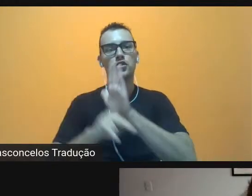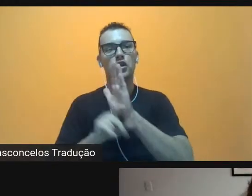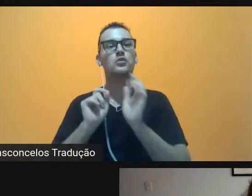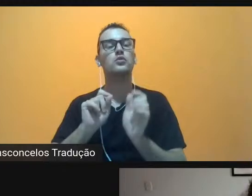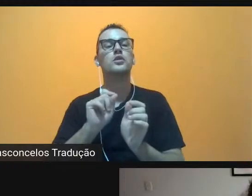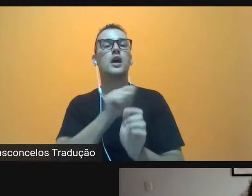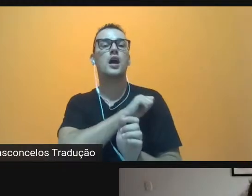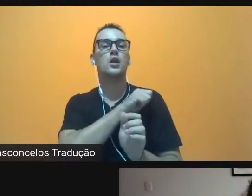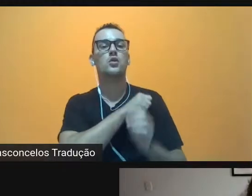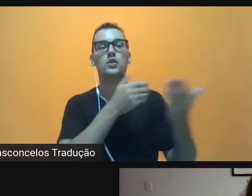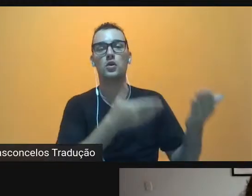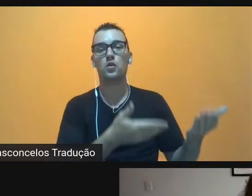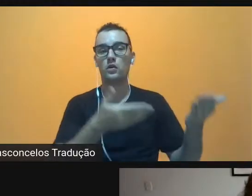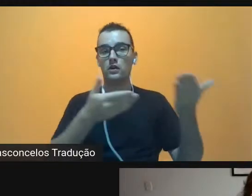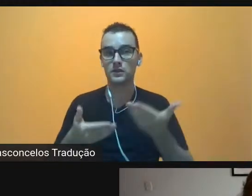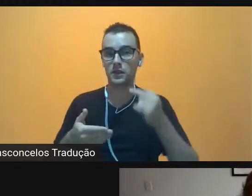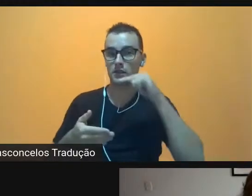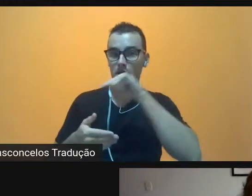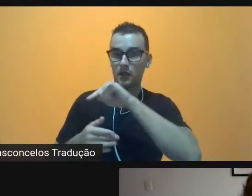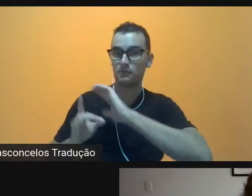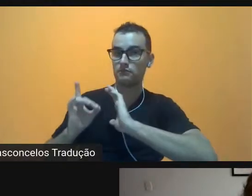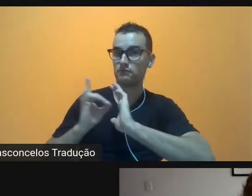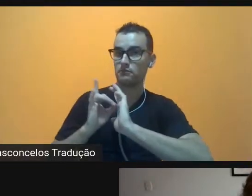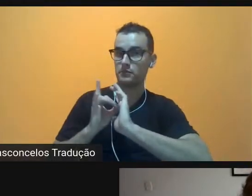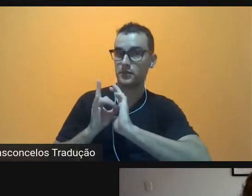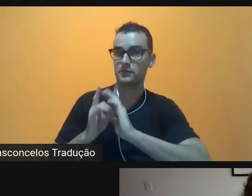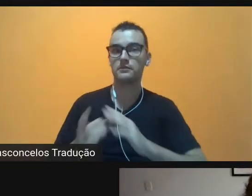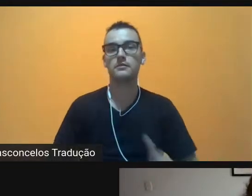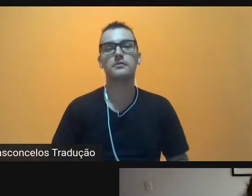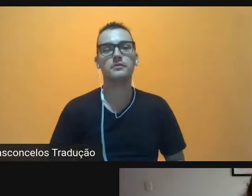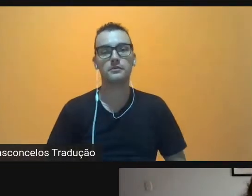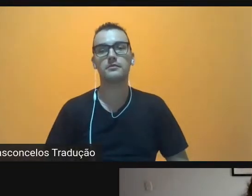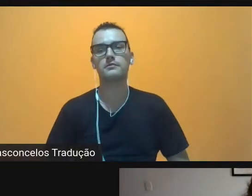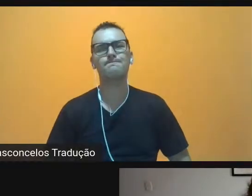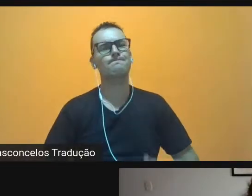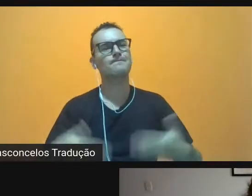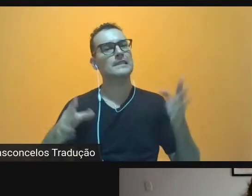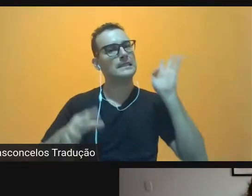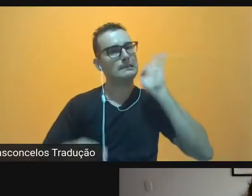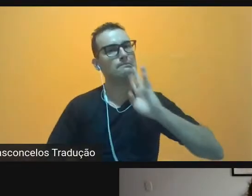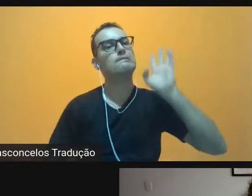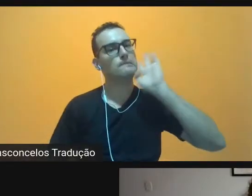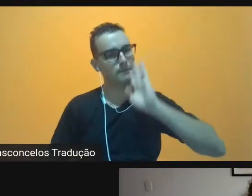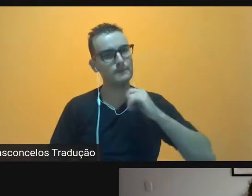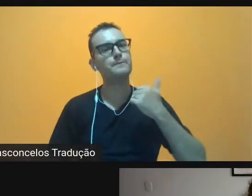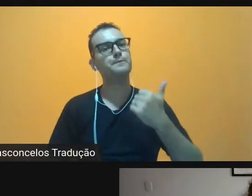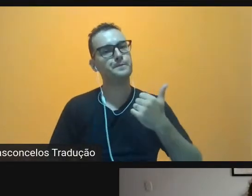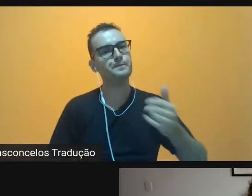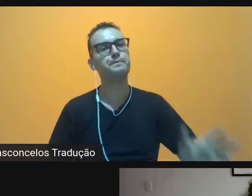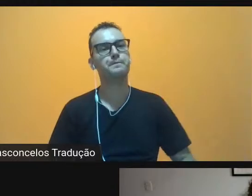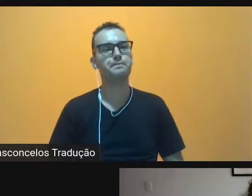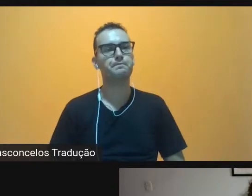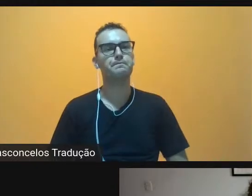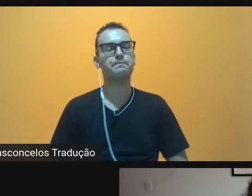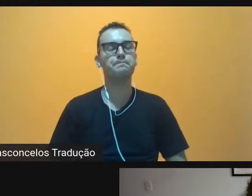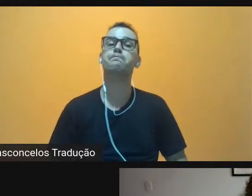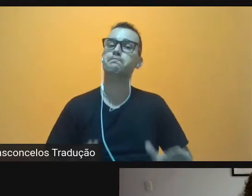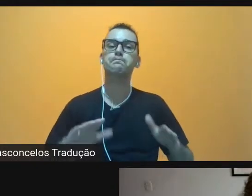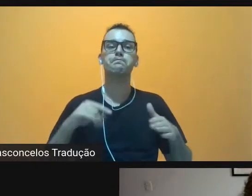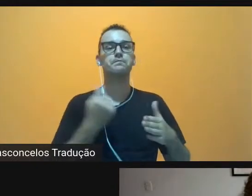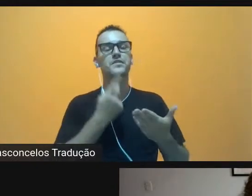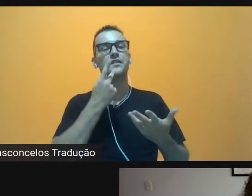aluna convidada no CNPDI. Que bacana, né? É o que a gente também discute muito